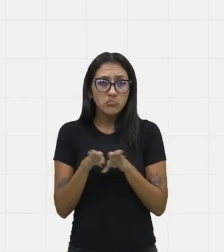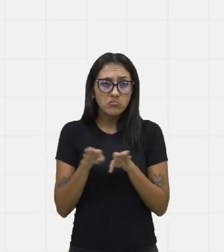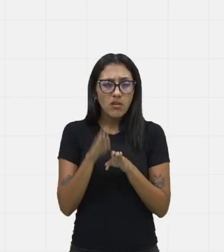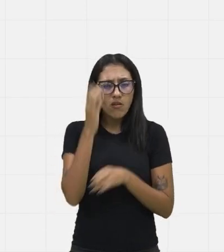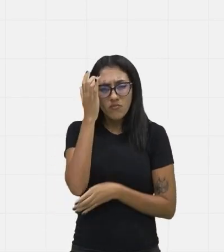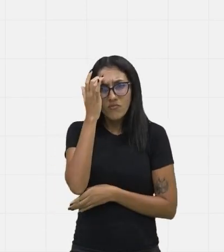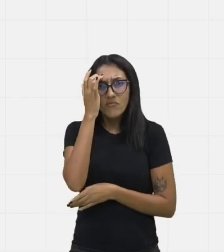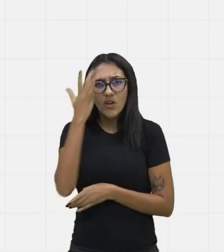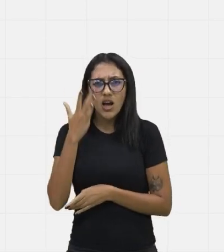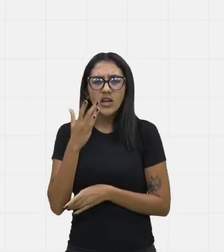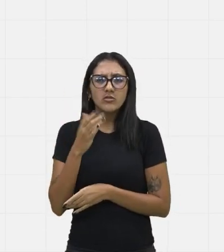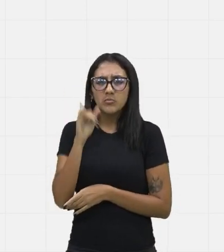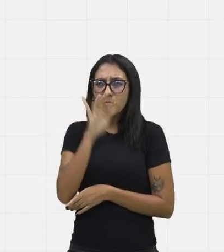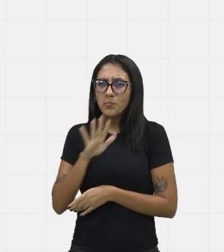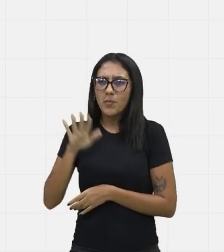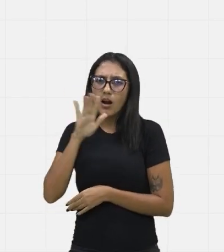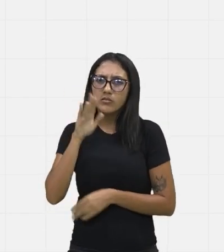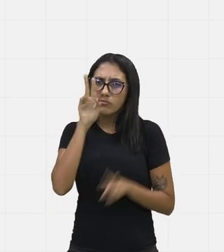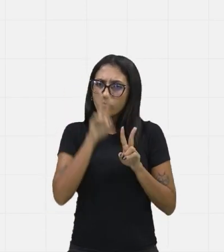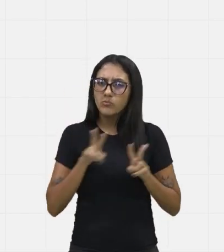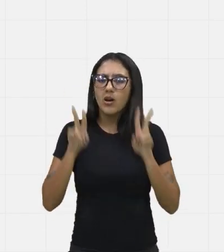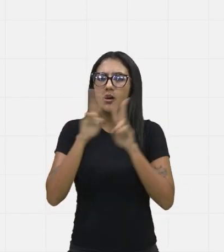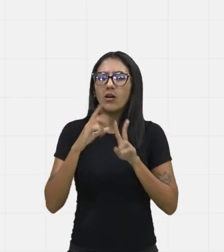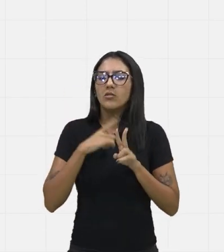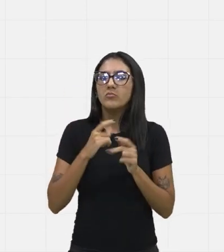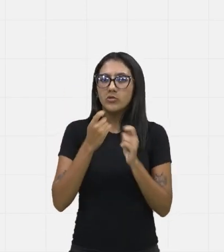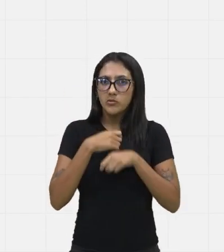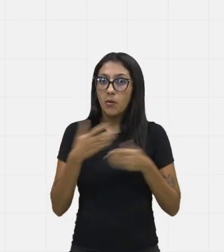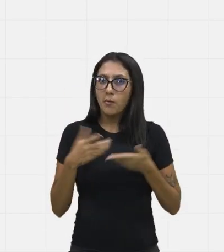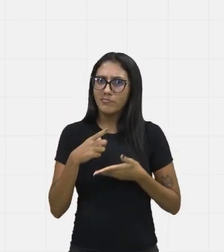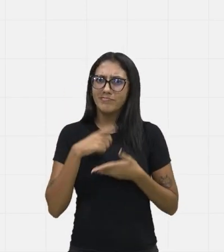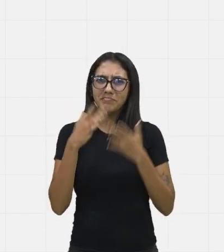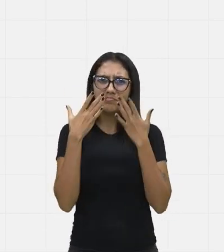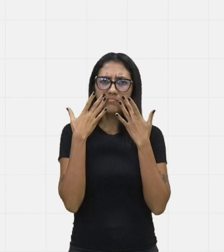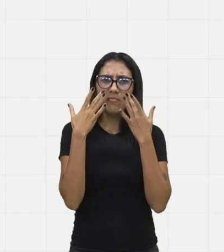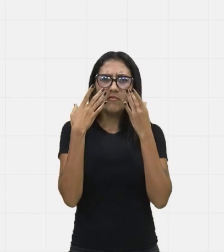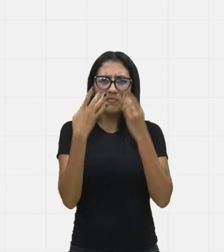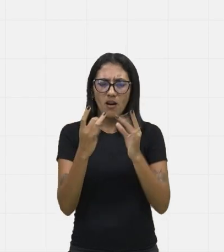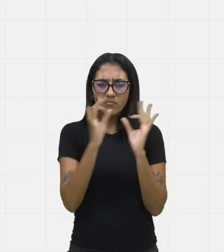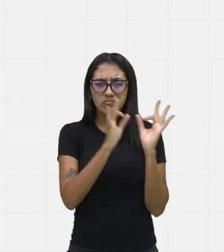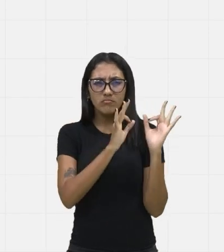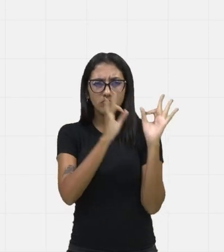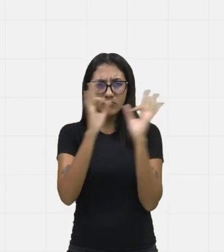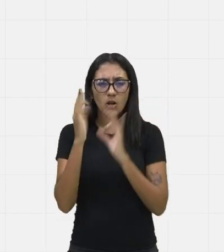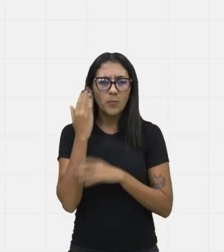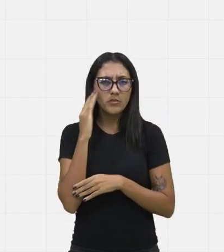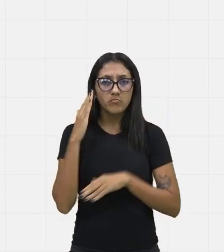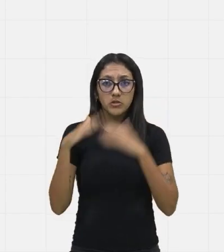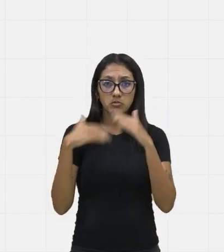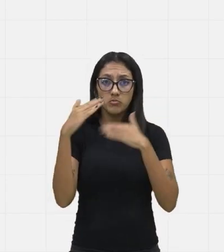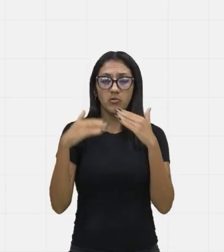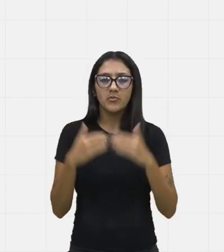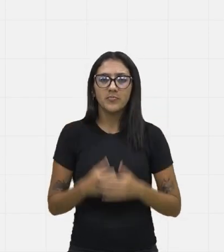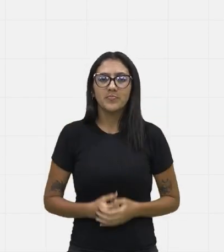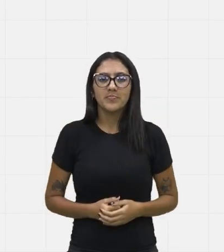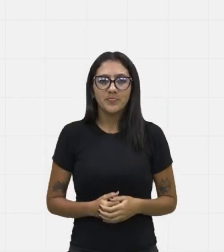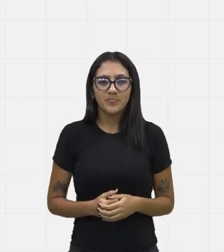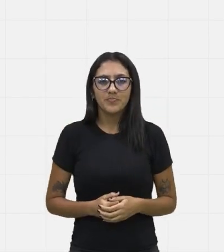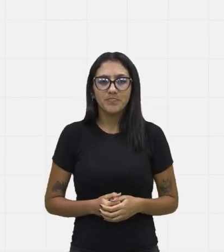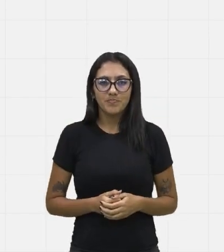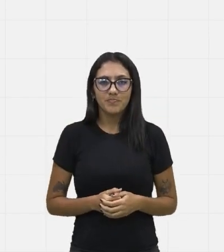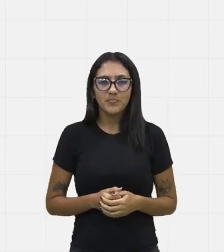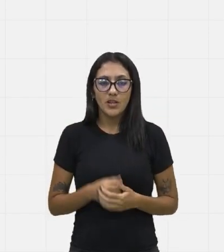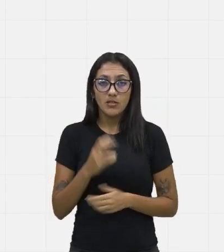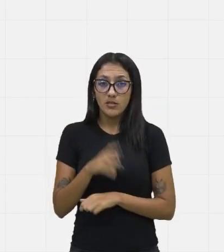nosso estudante. Então, esse momento é a concentração total para desenvolver as habilidades nos alunos. Após isso, a gente vem com a dinâmica